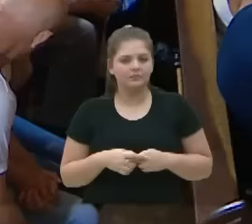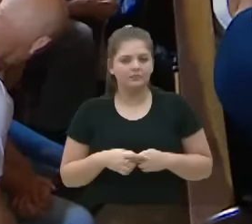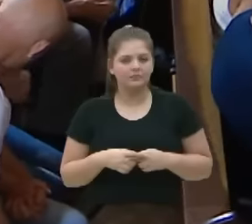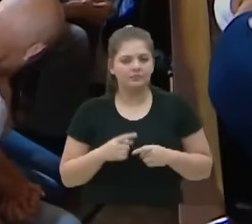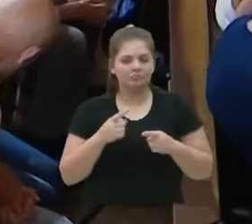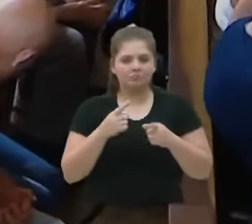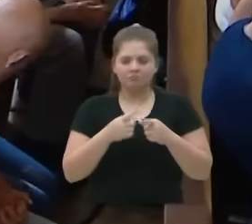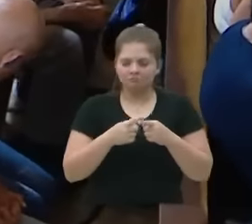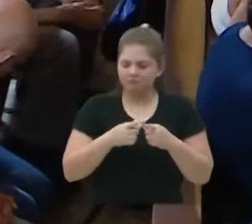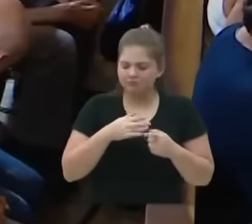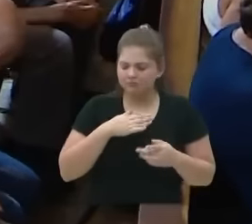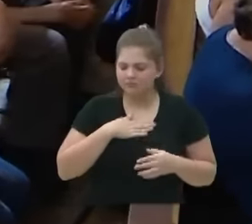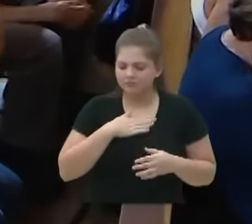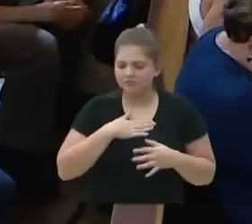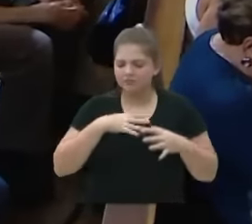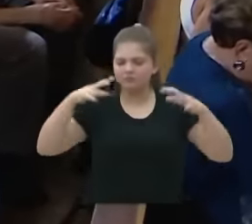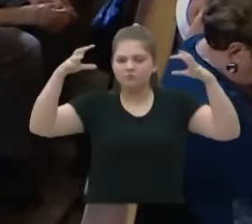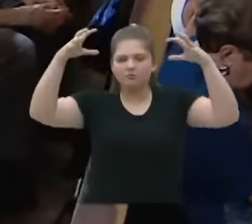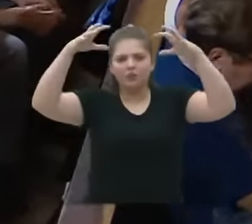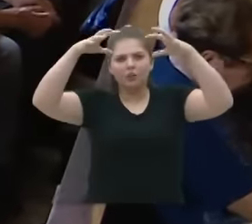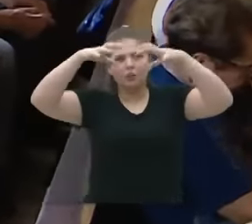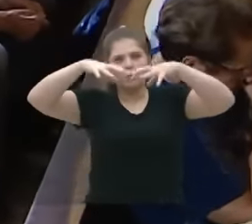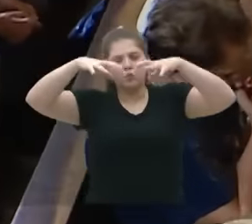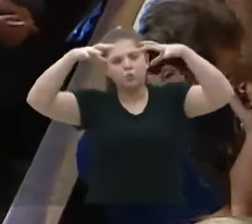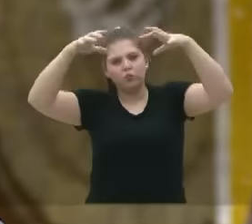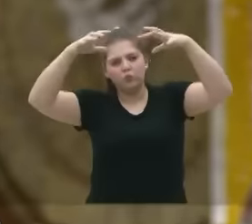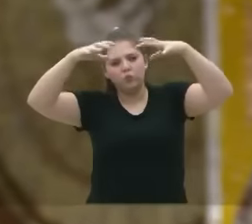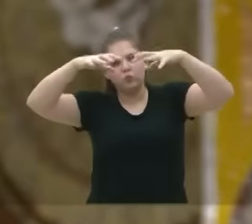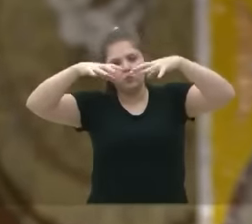mim a chuva no